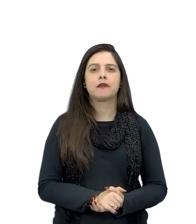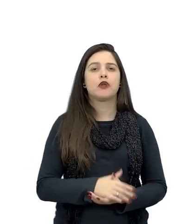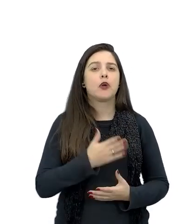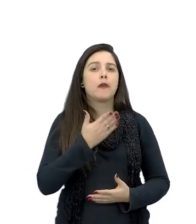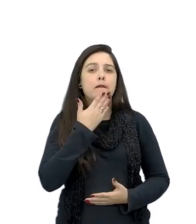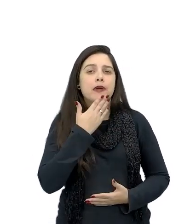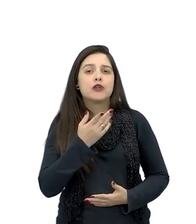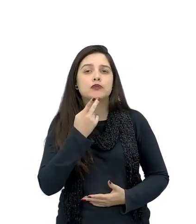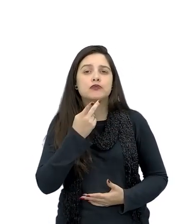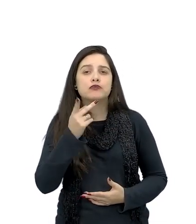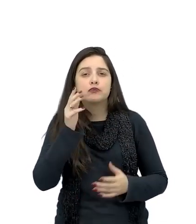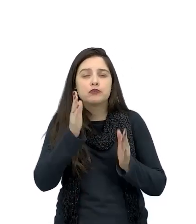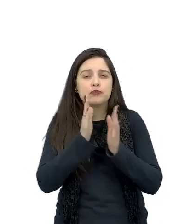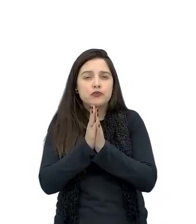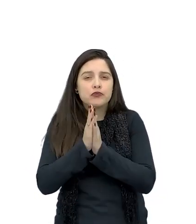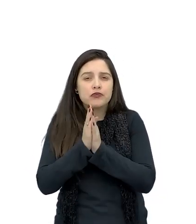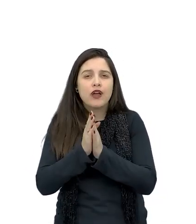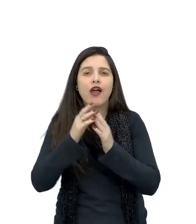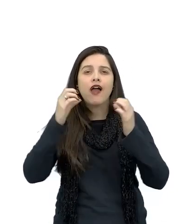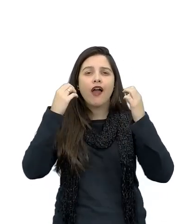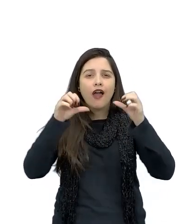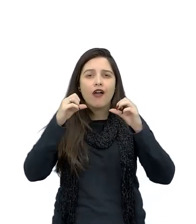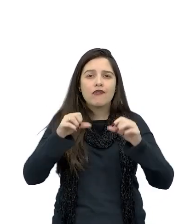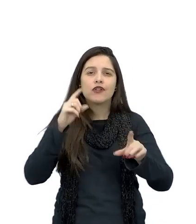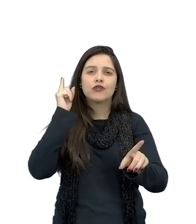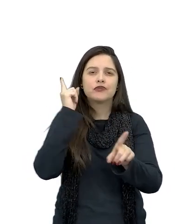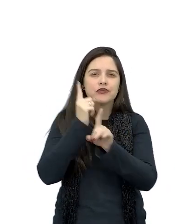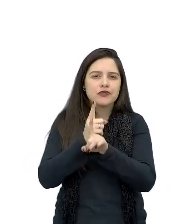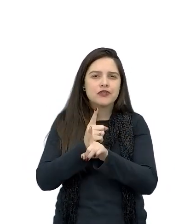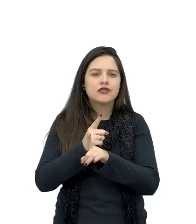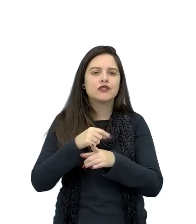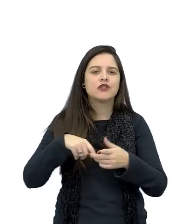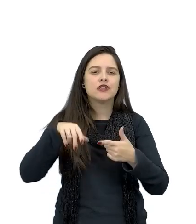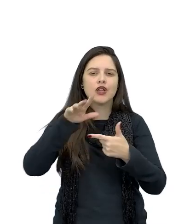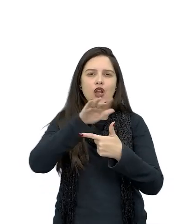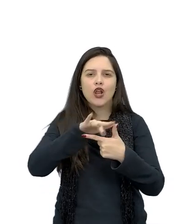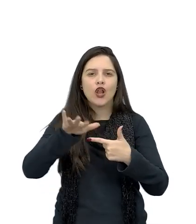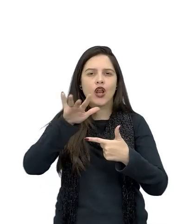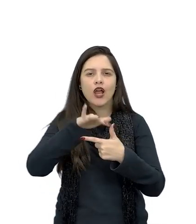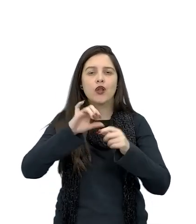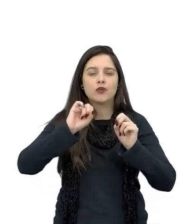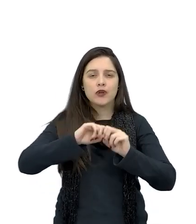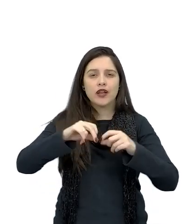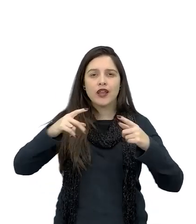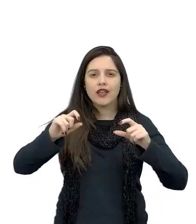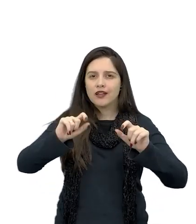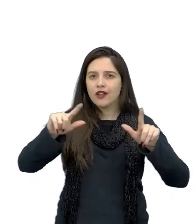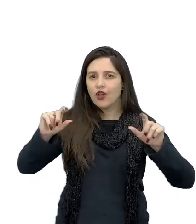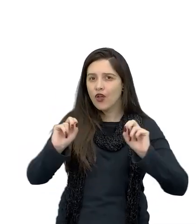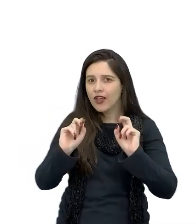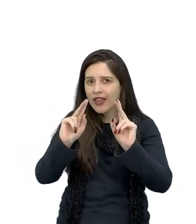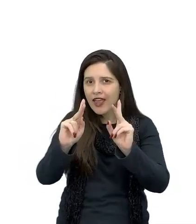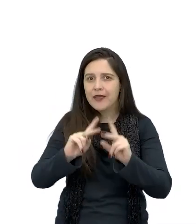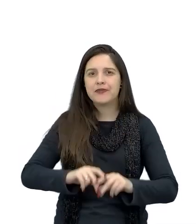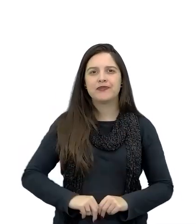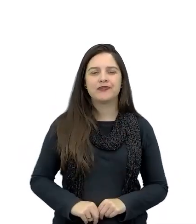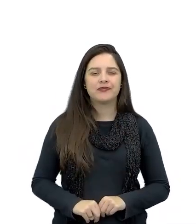por favor, que vocês avaliem o nosso encontro por meio do link disponível aqui na tela, ok?